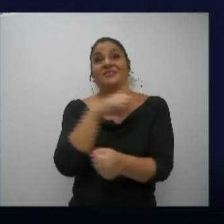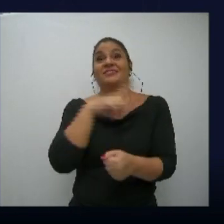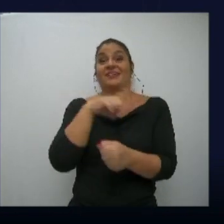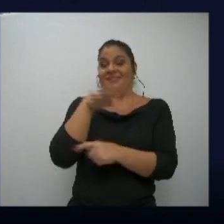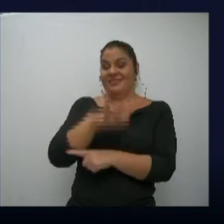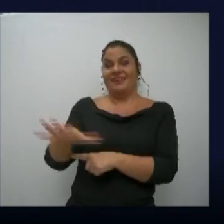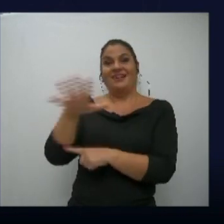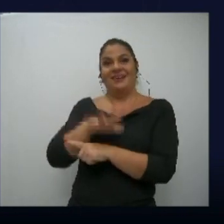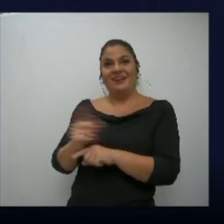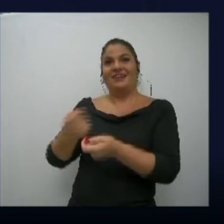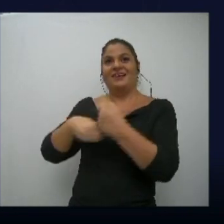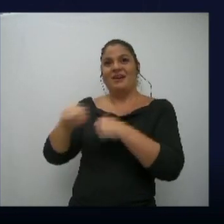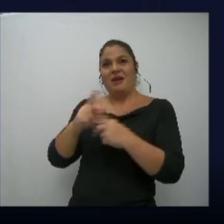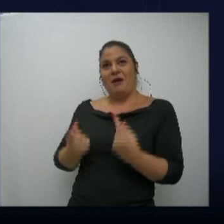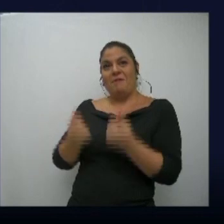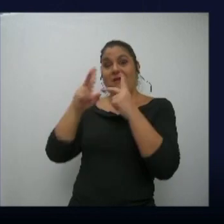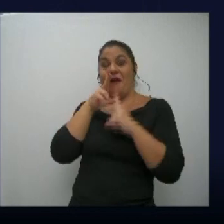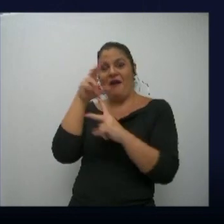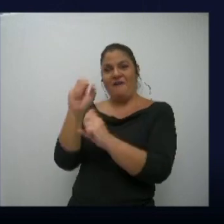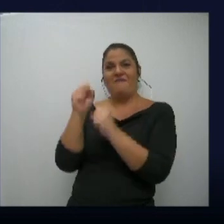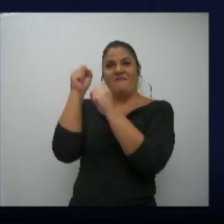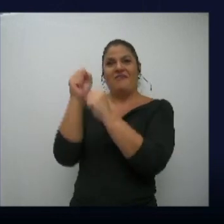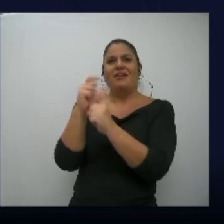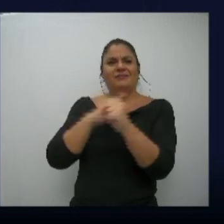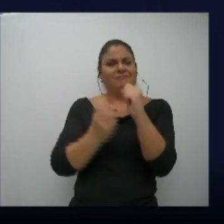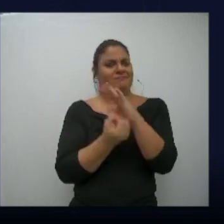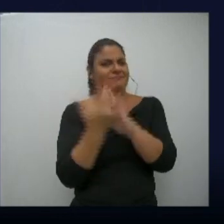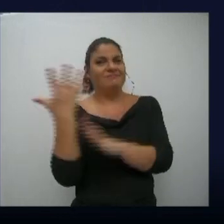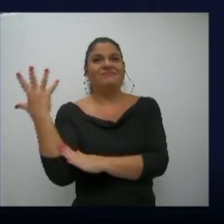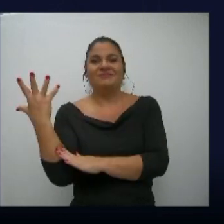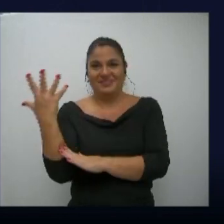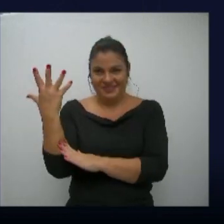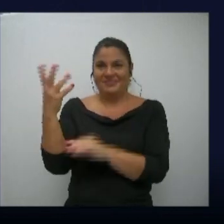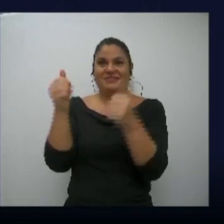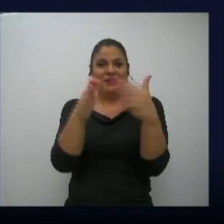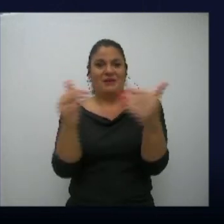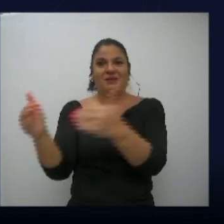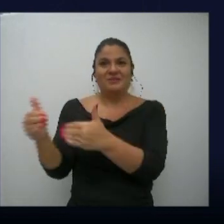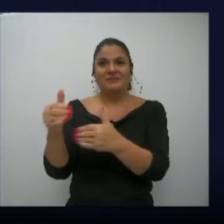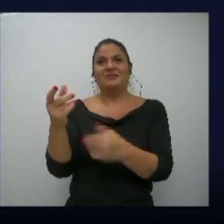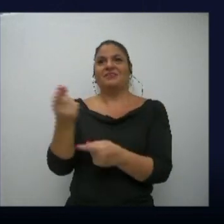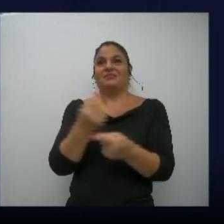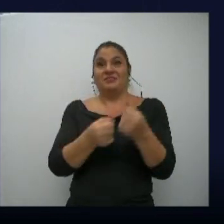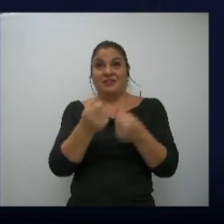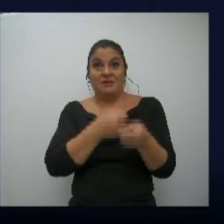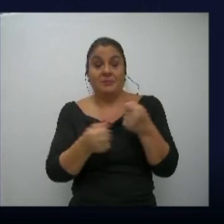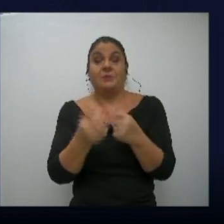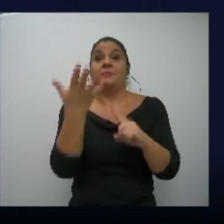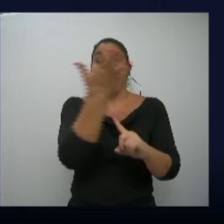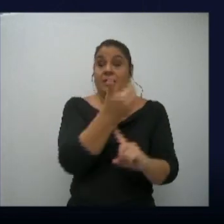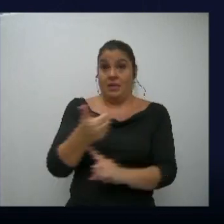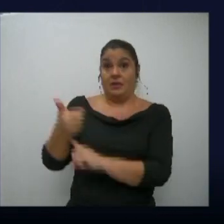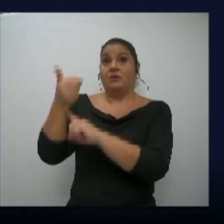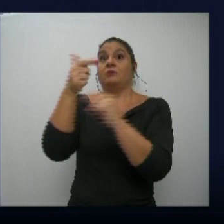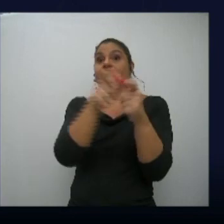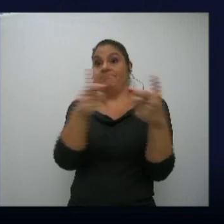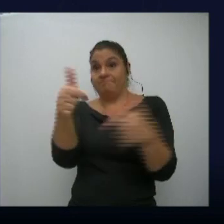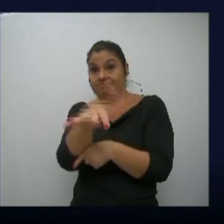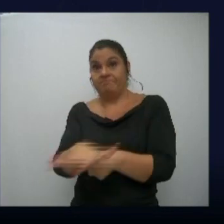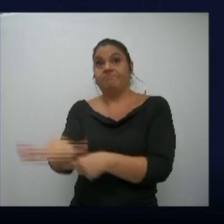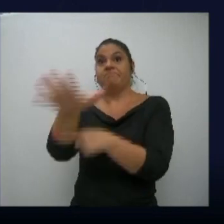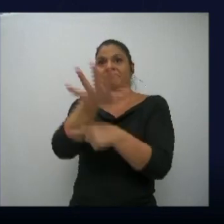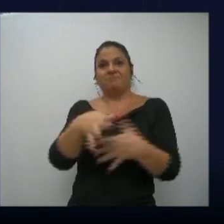mercado de capitais mas mais forte eu acho que eu vou ter dezenas de abertura de Capital que vocês citaram tecnologia é a grande